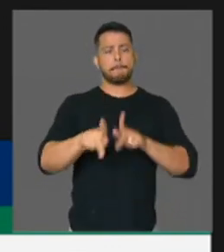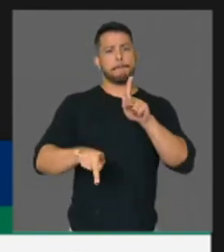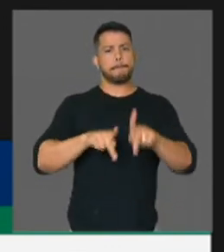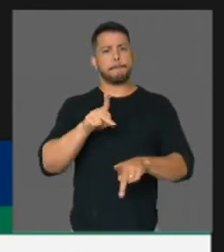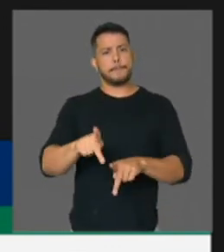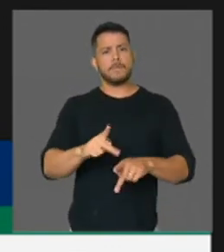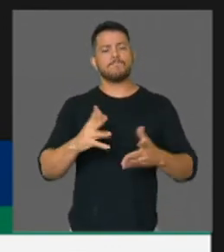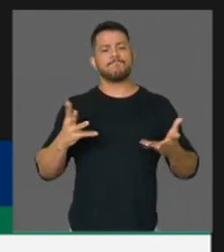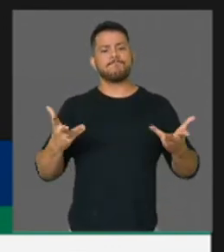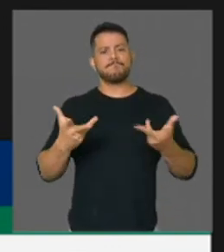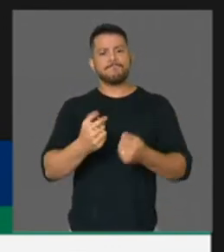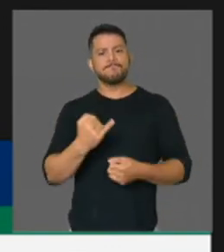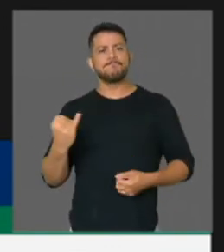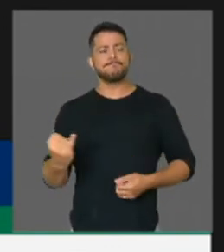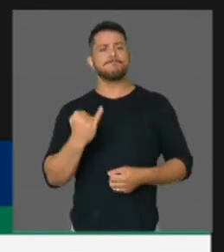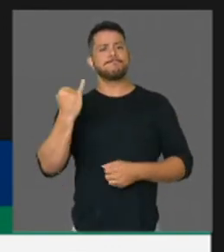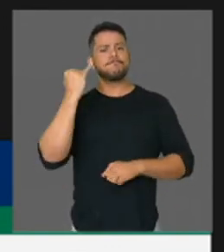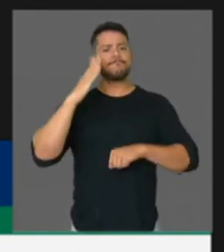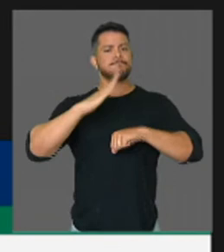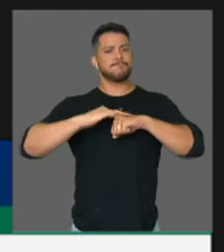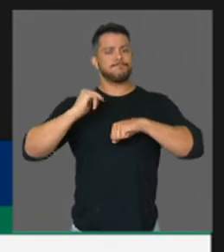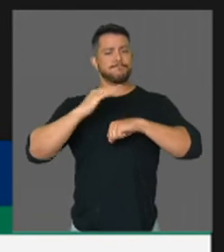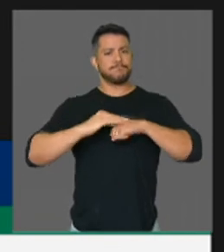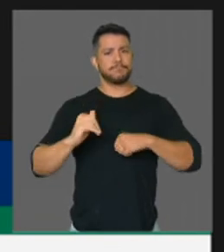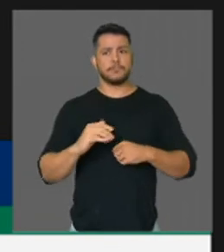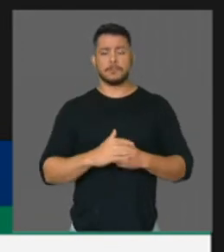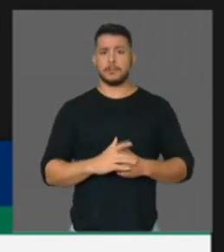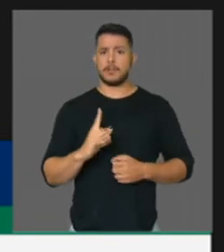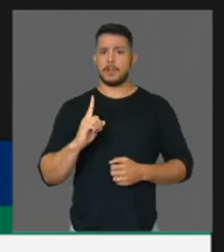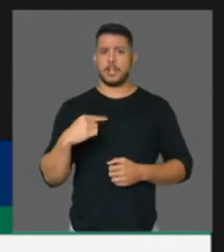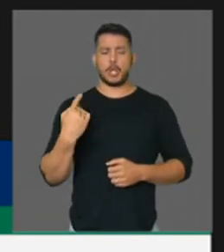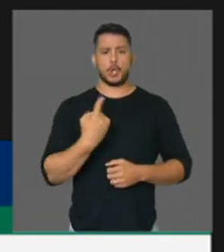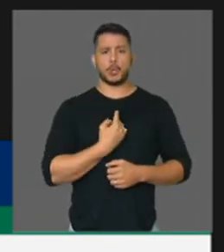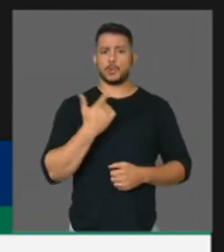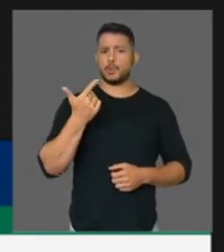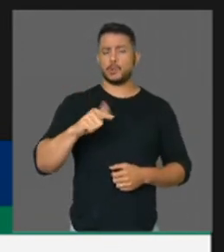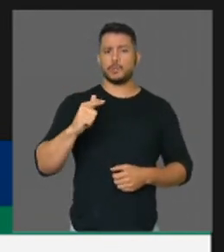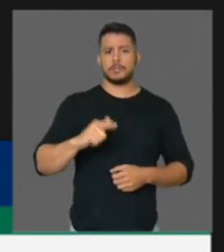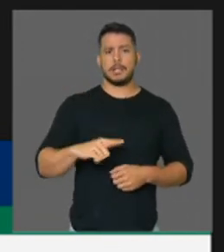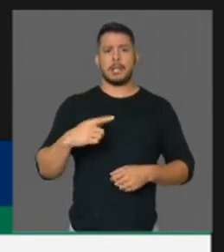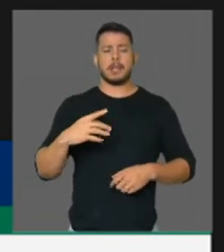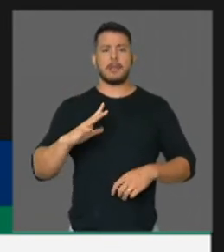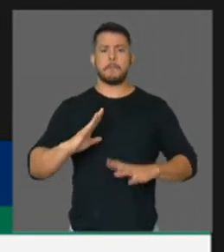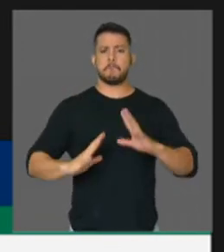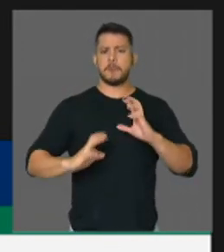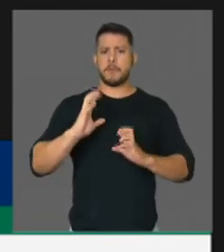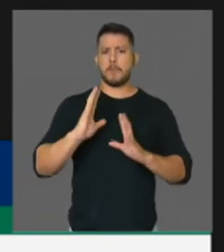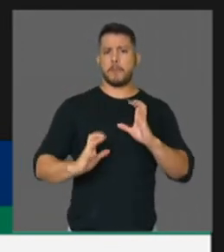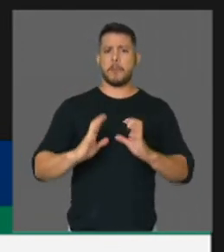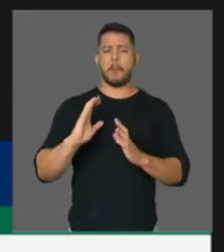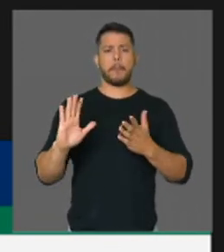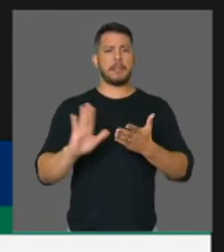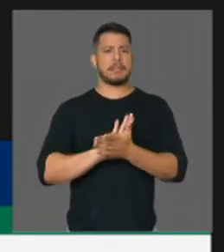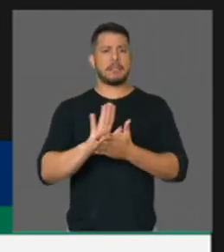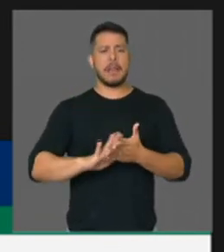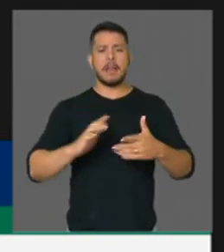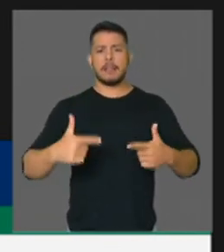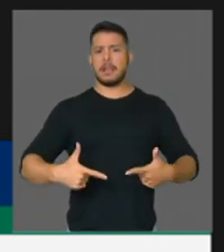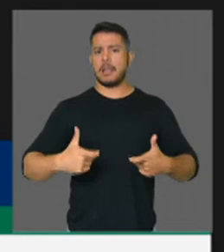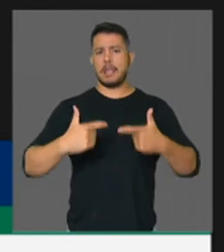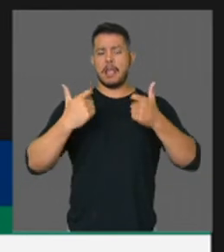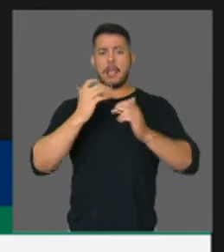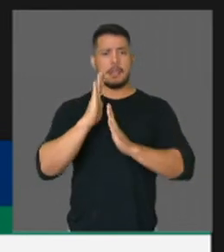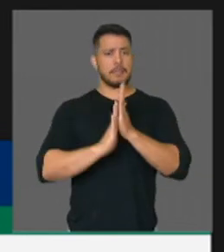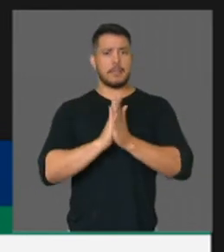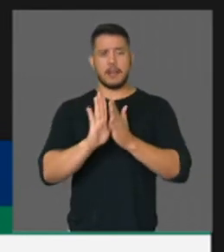tem um povo generoso. Nós não temos guerras étnicas, não temos guerra religiosa, nós não temos aqui brigas